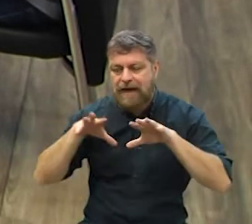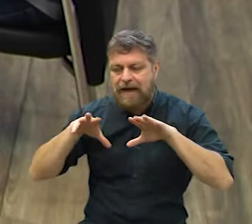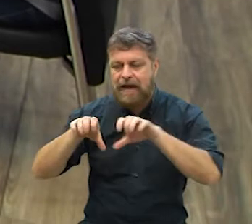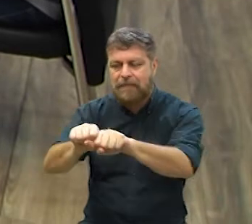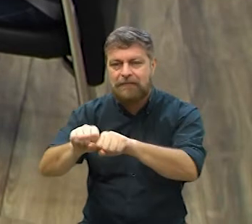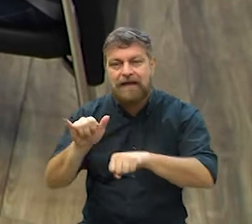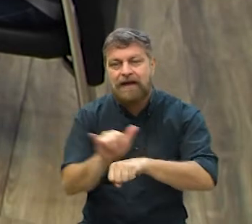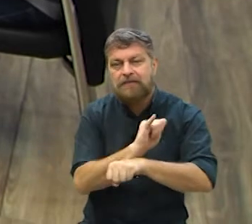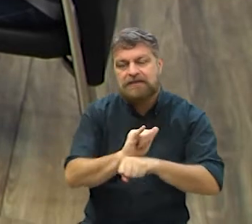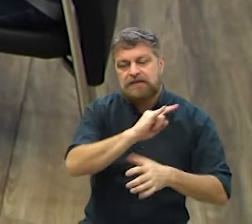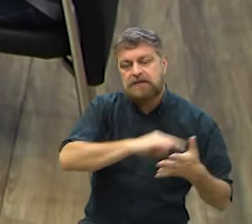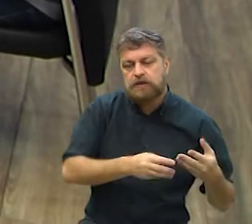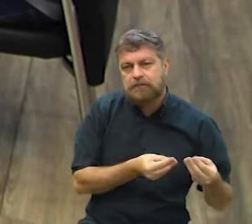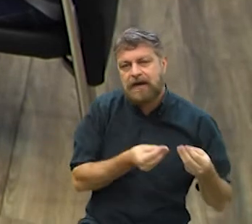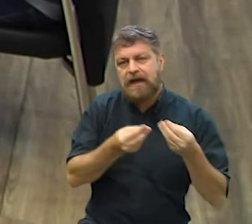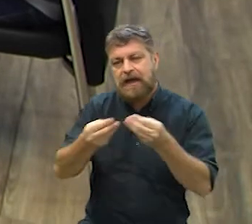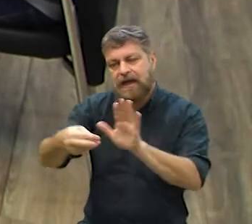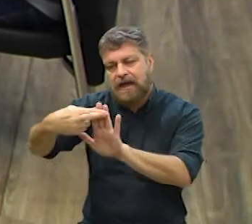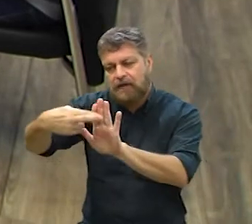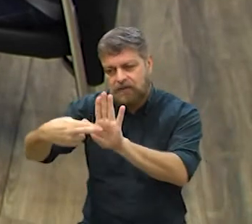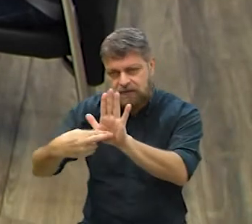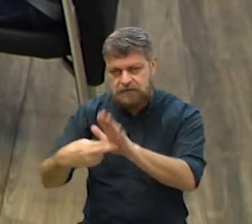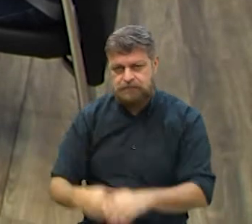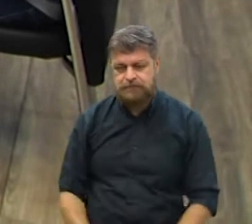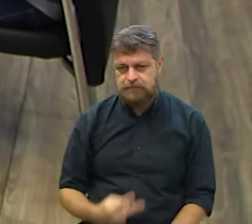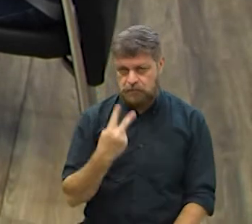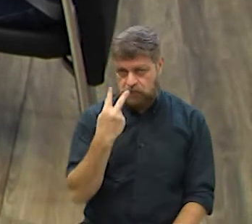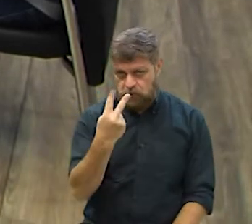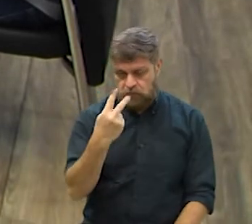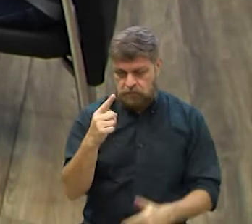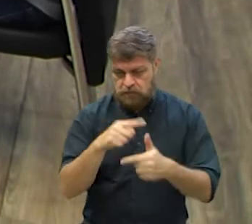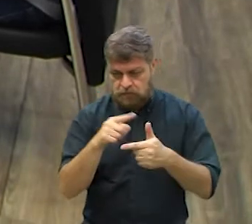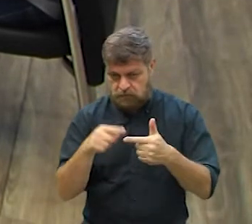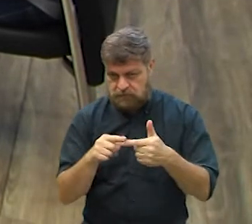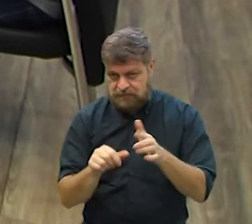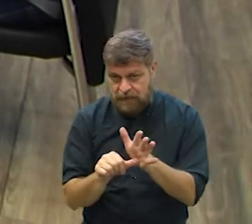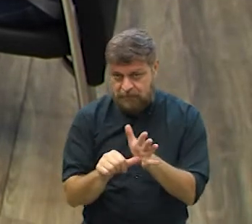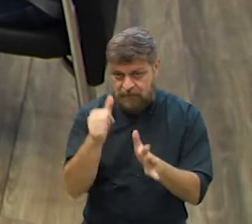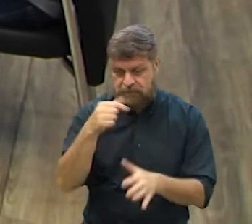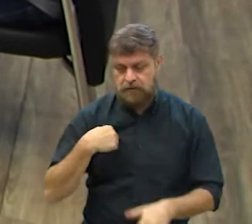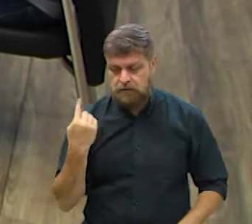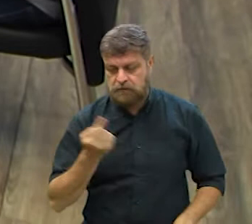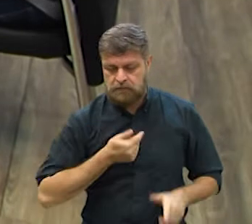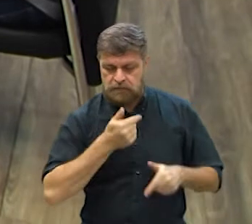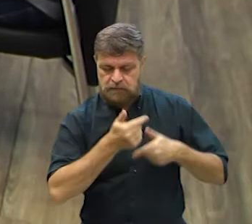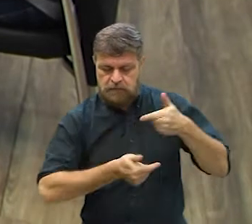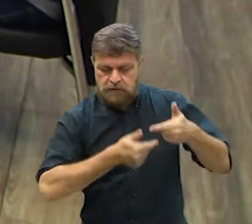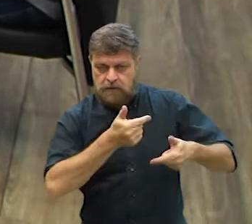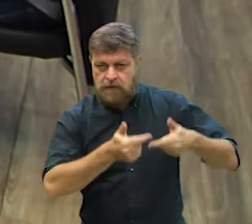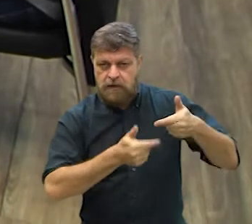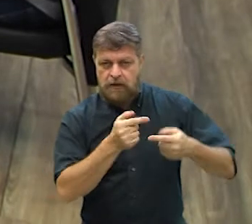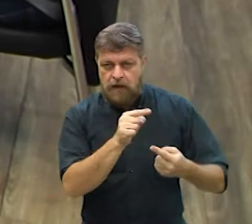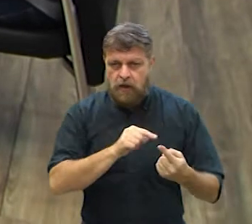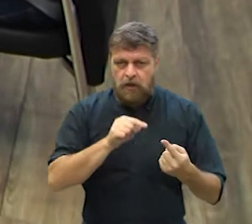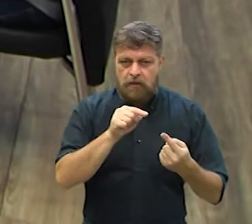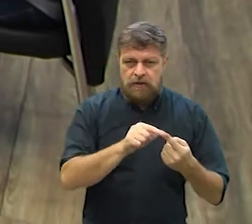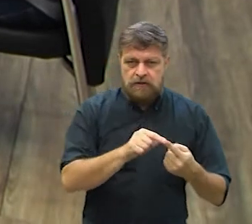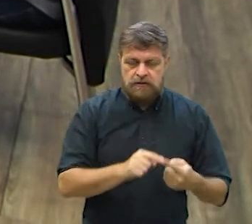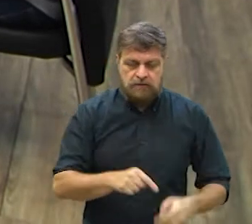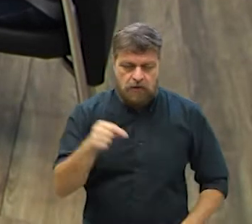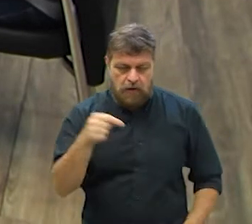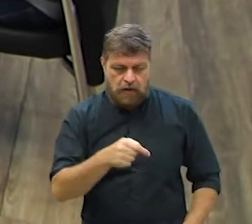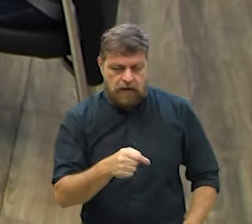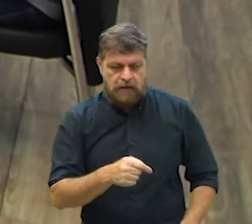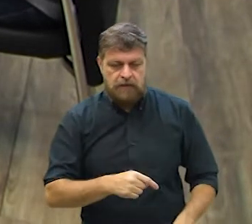seria uma forma de regularizar? Olha, são 2 coisas. Primeiro, nós vamos trabalhar muito